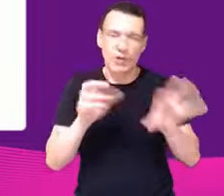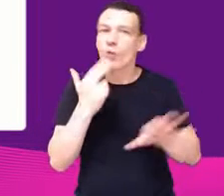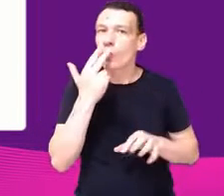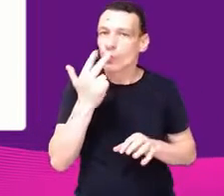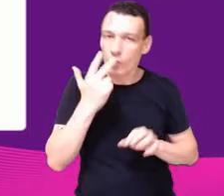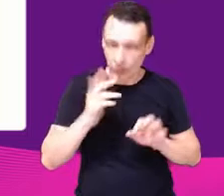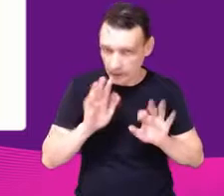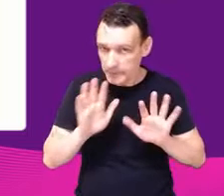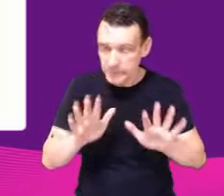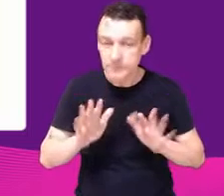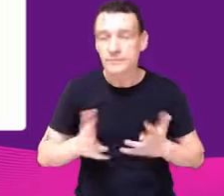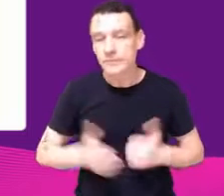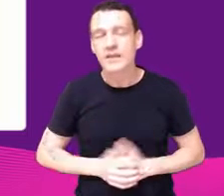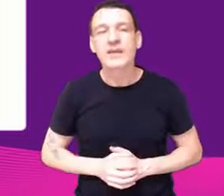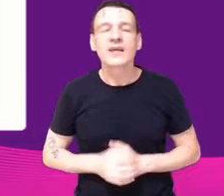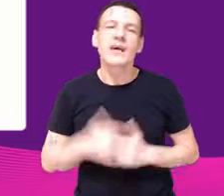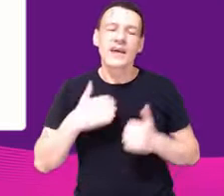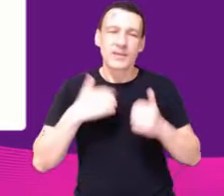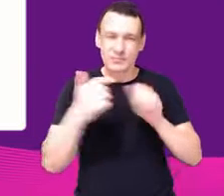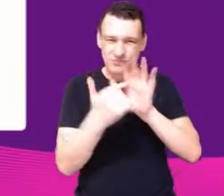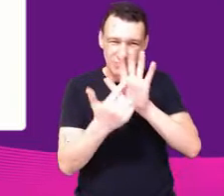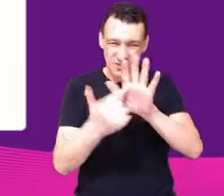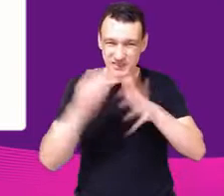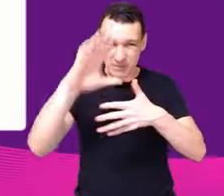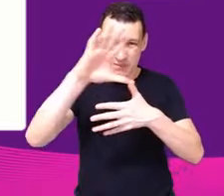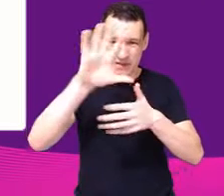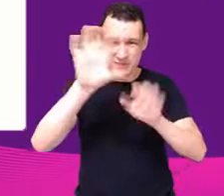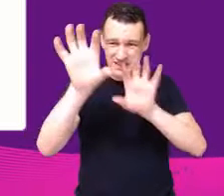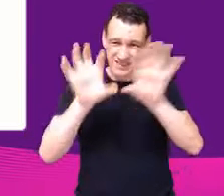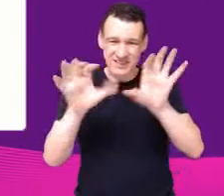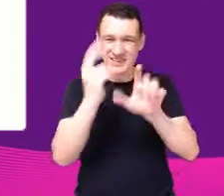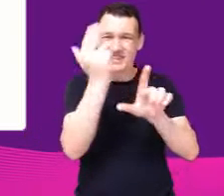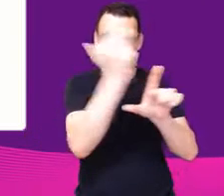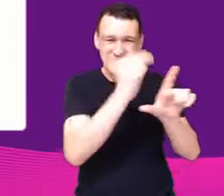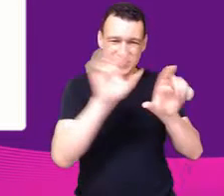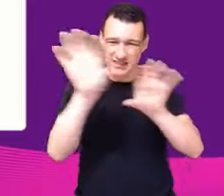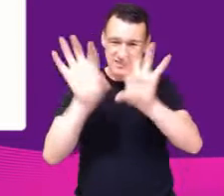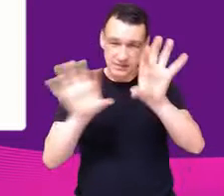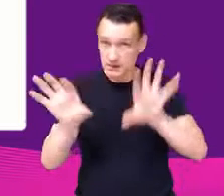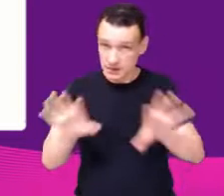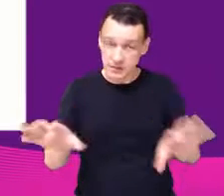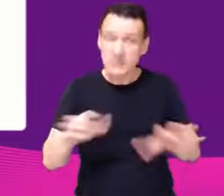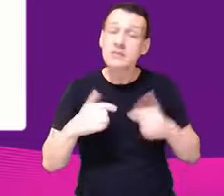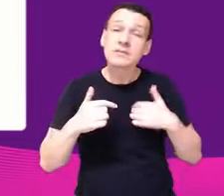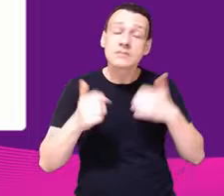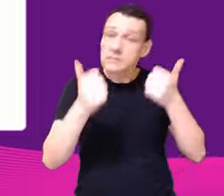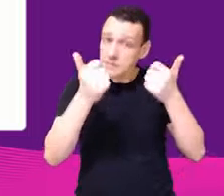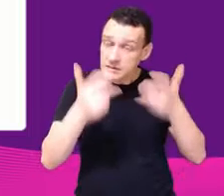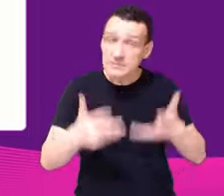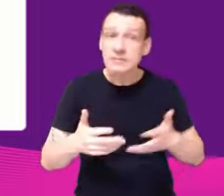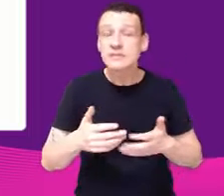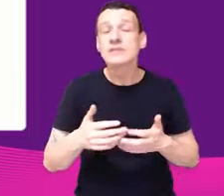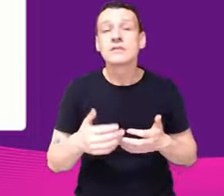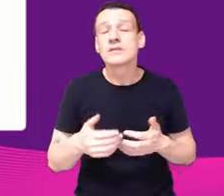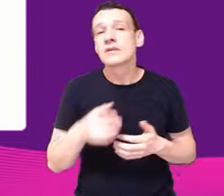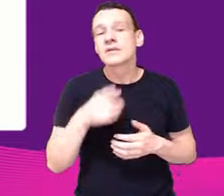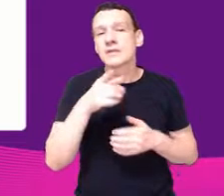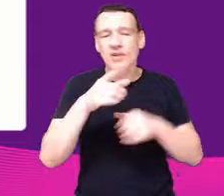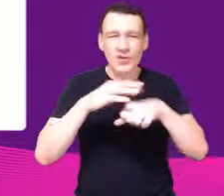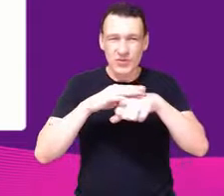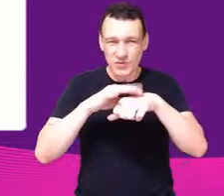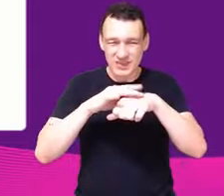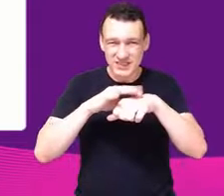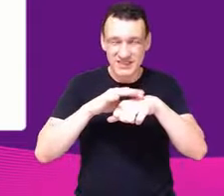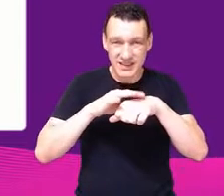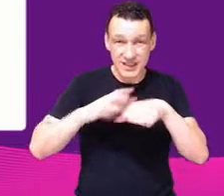de uma população e que avançou em todos os estágios da doença renal crônica